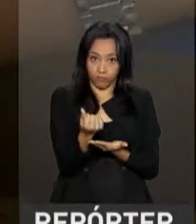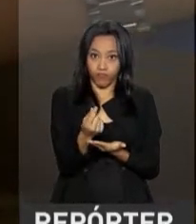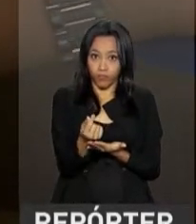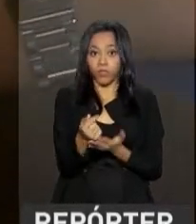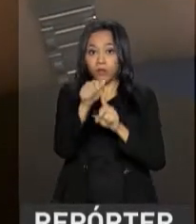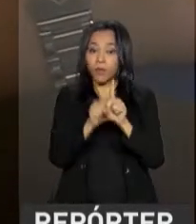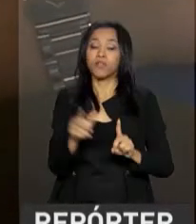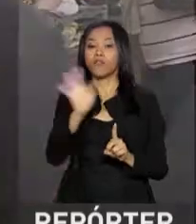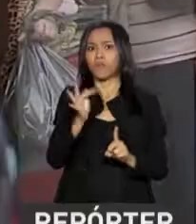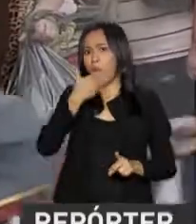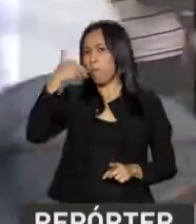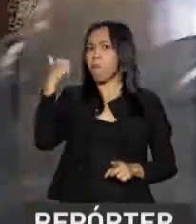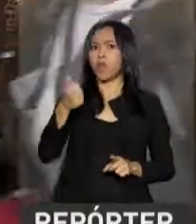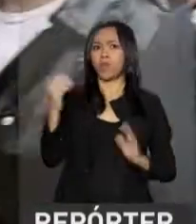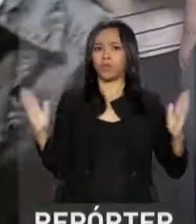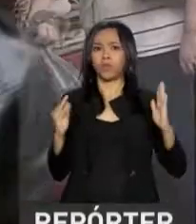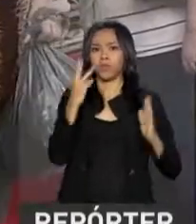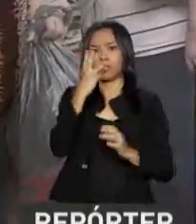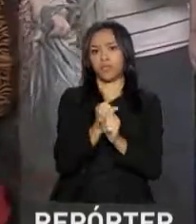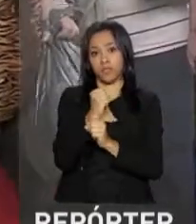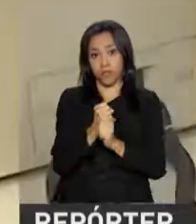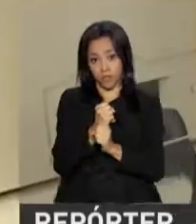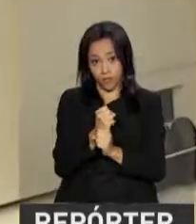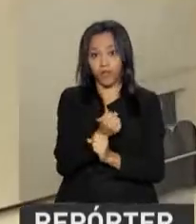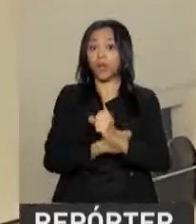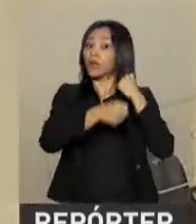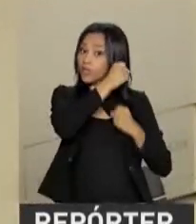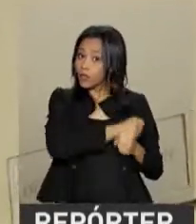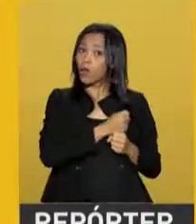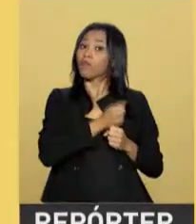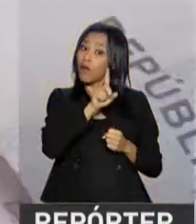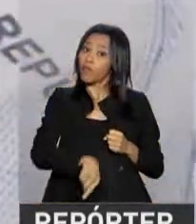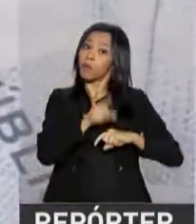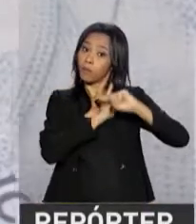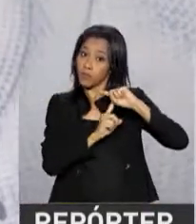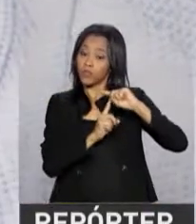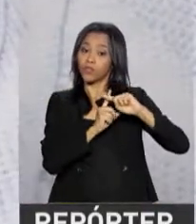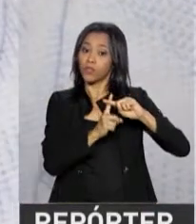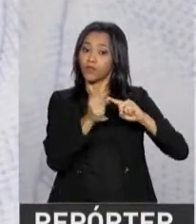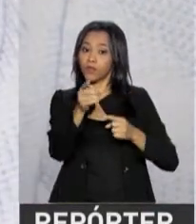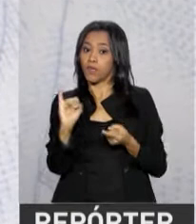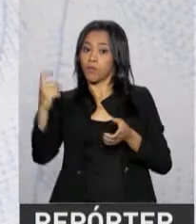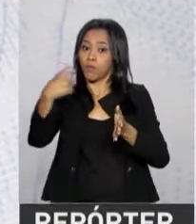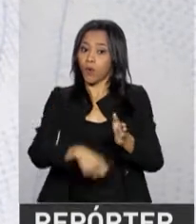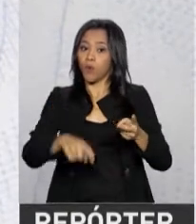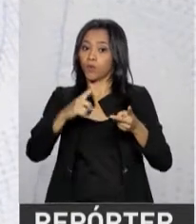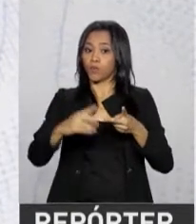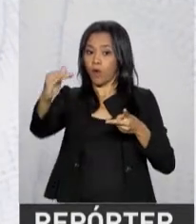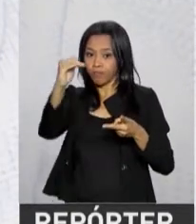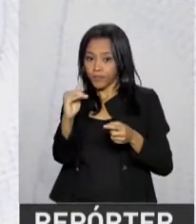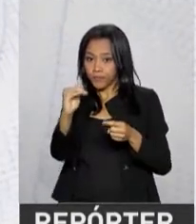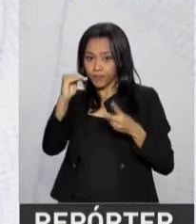em três anos e no mês anterior o resultado também tinha sido positivo impostos contribuições e outras receitas